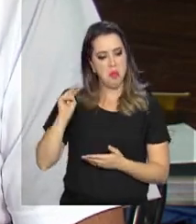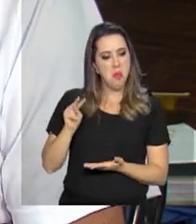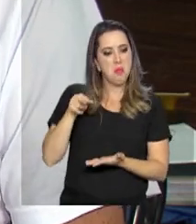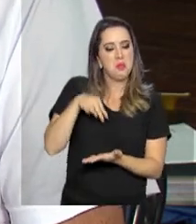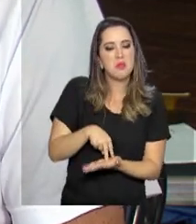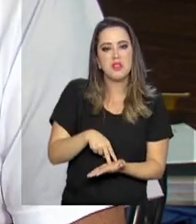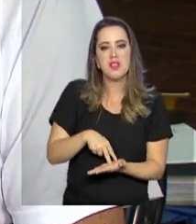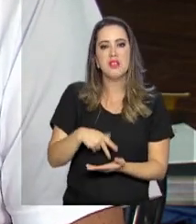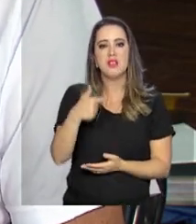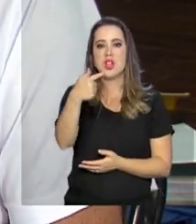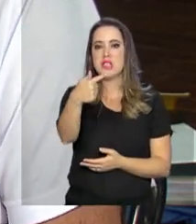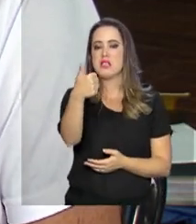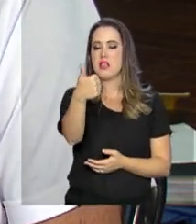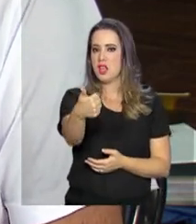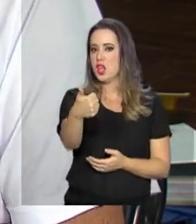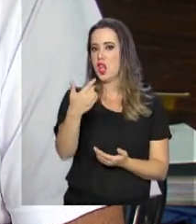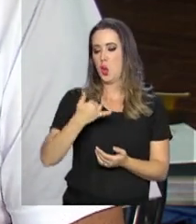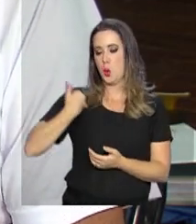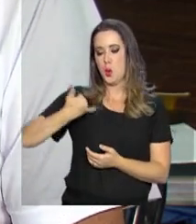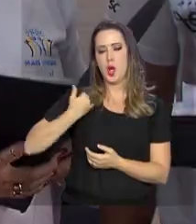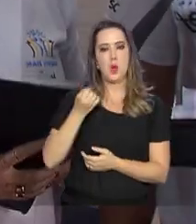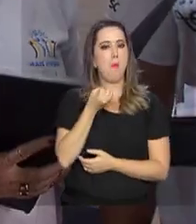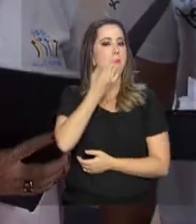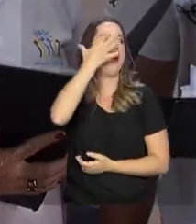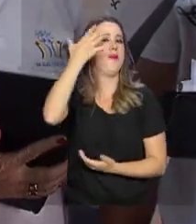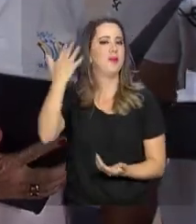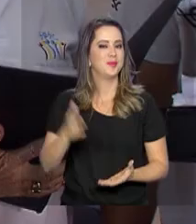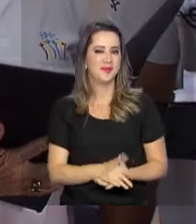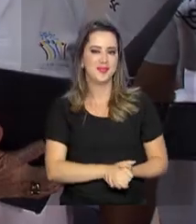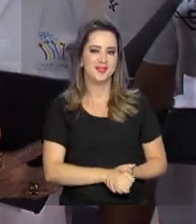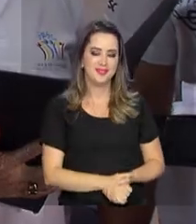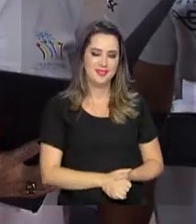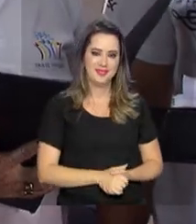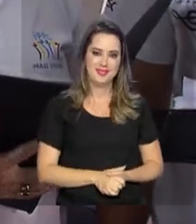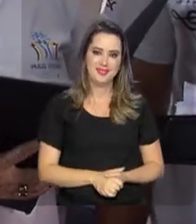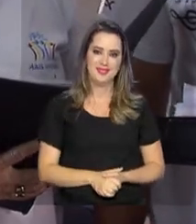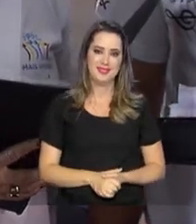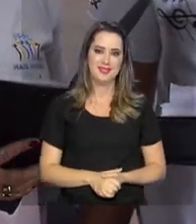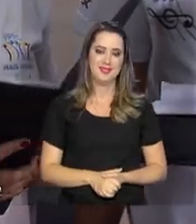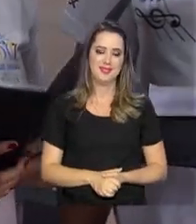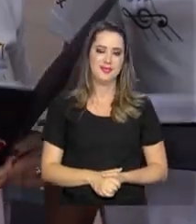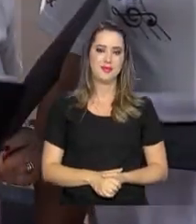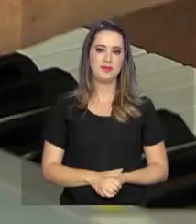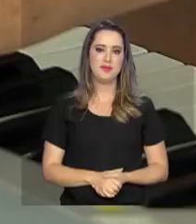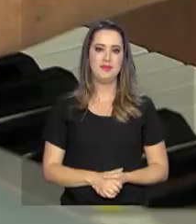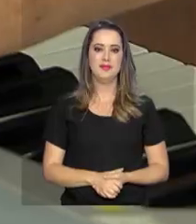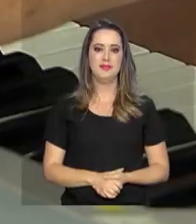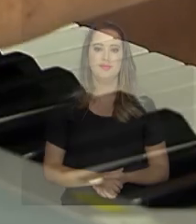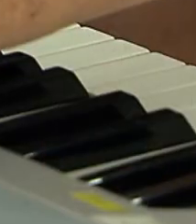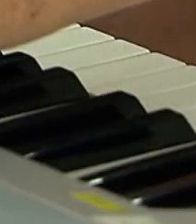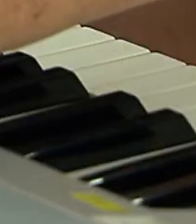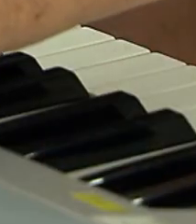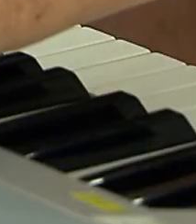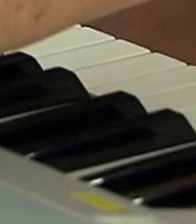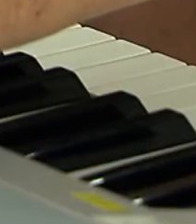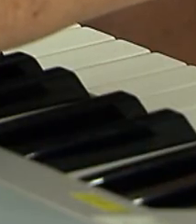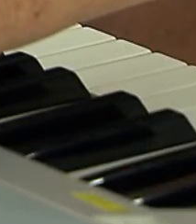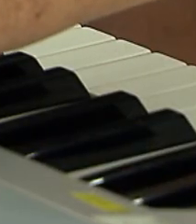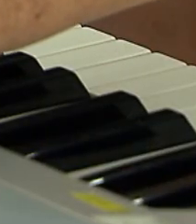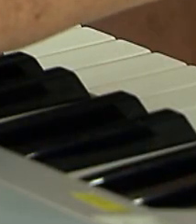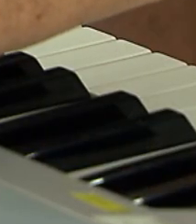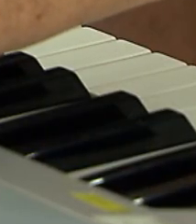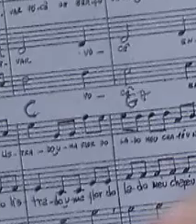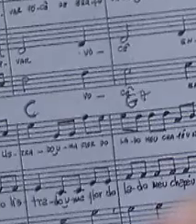tem 71 anos está ótimo o colar o hotel